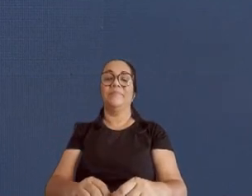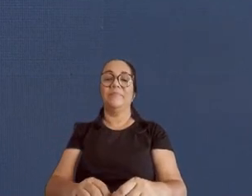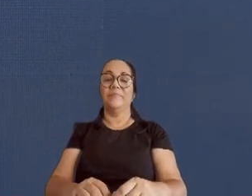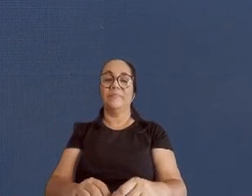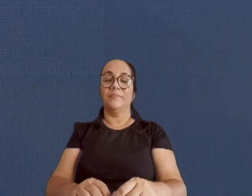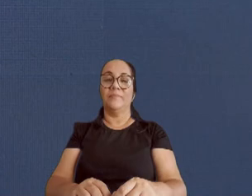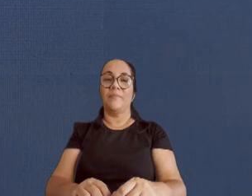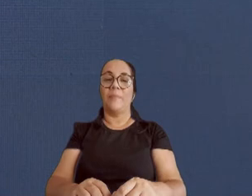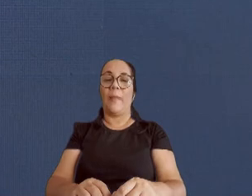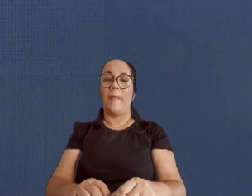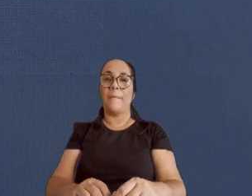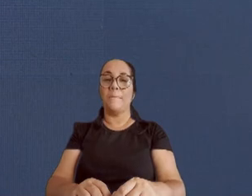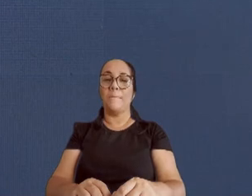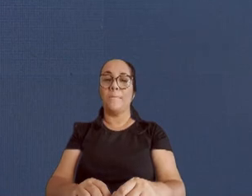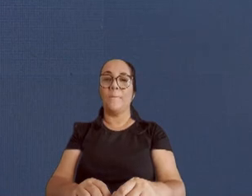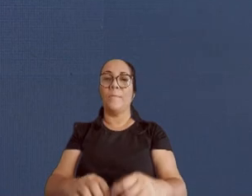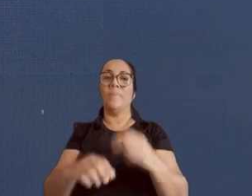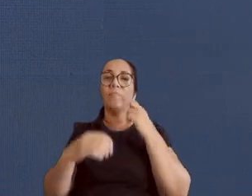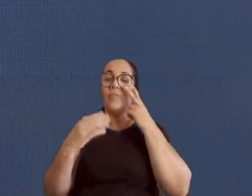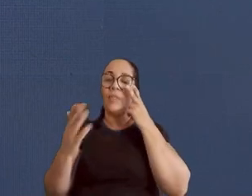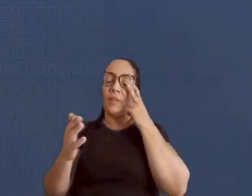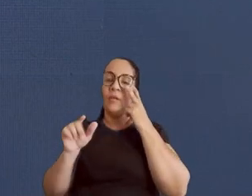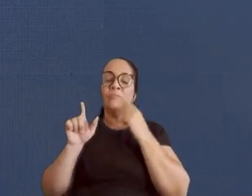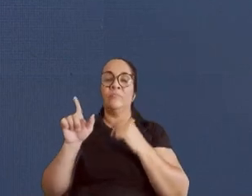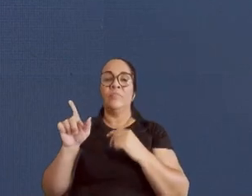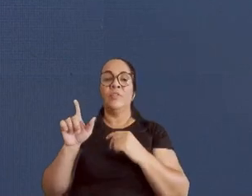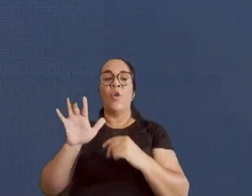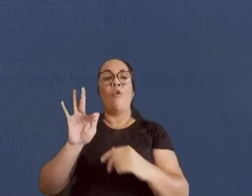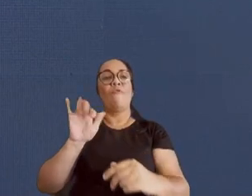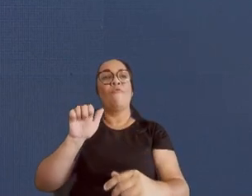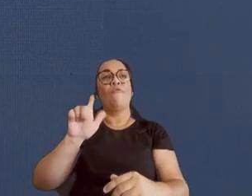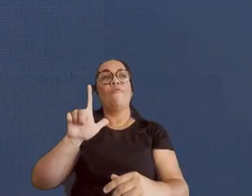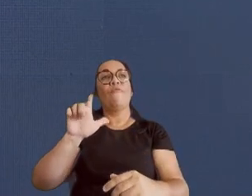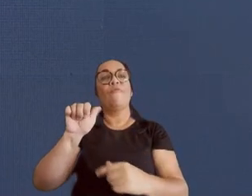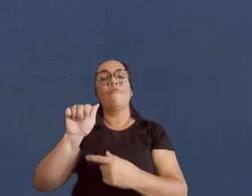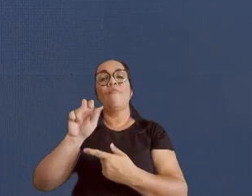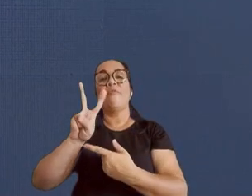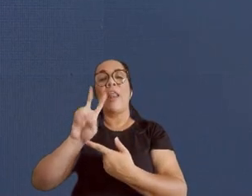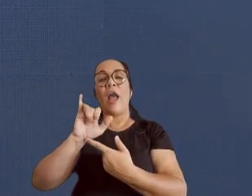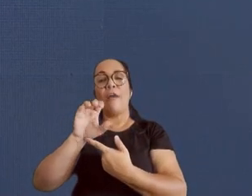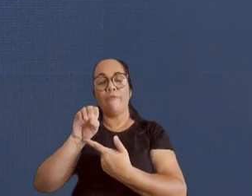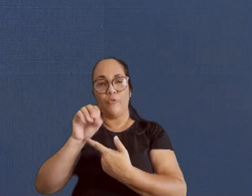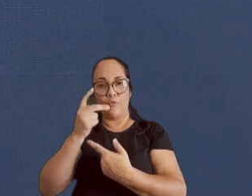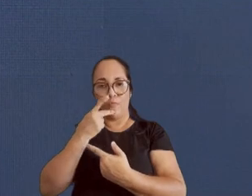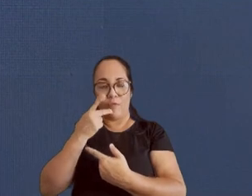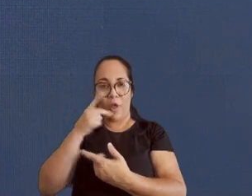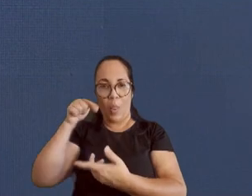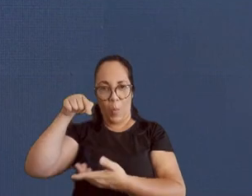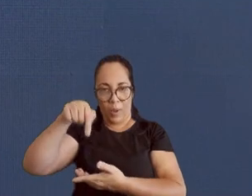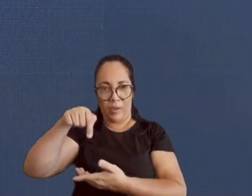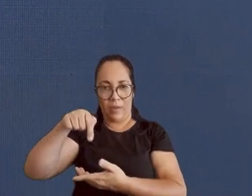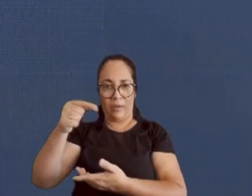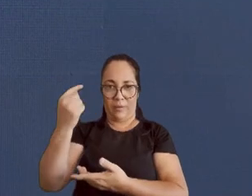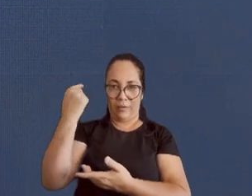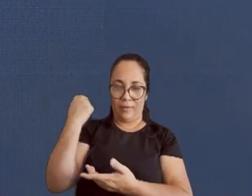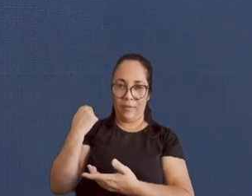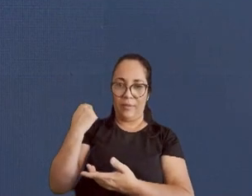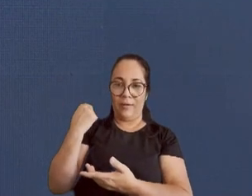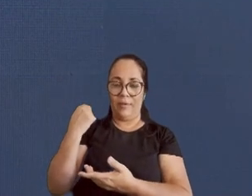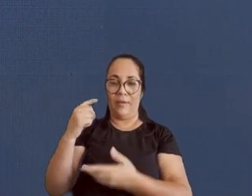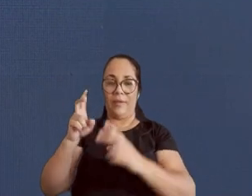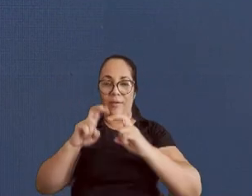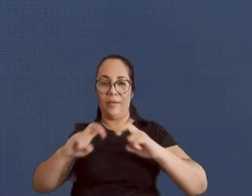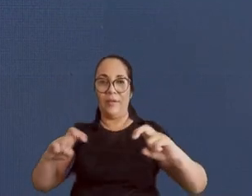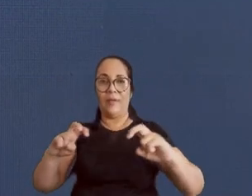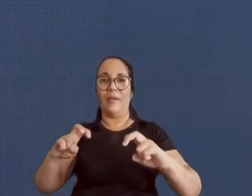na fala introdutória do Flávio falou que a gente a gente é mau quase